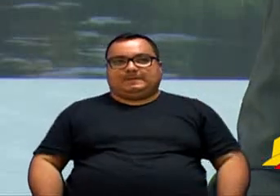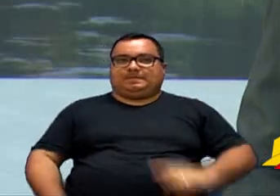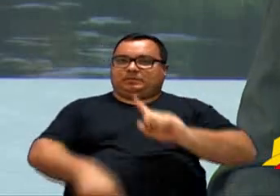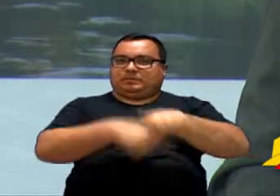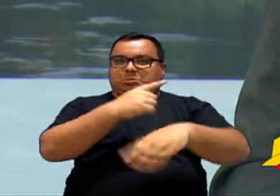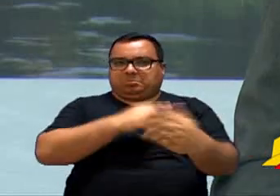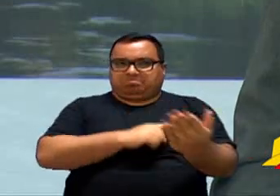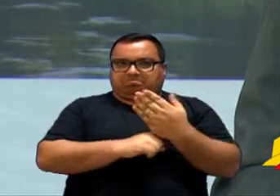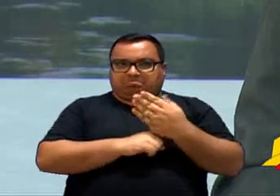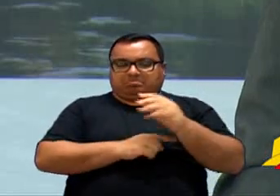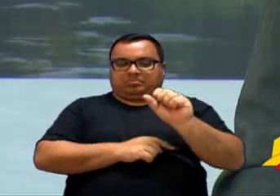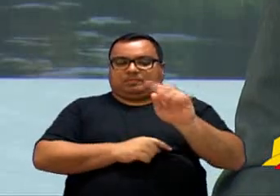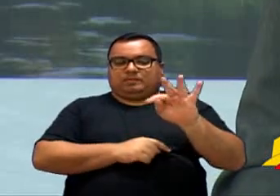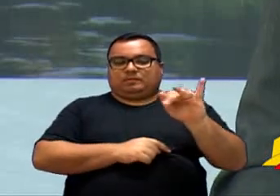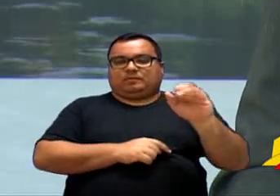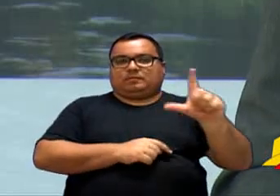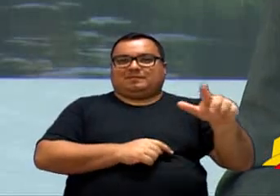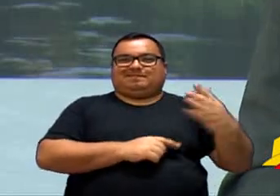isso,